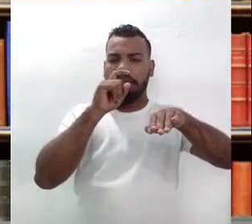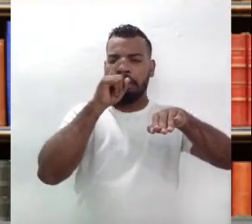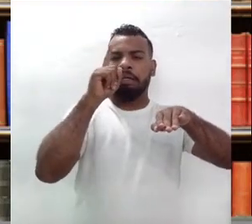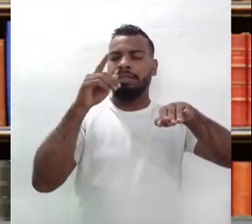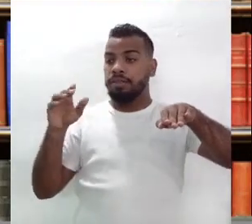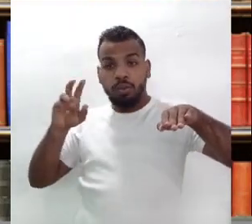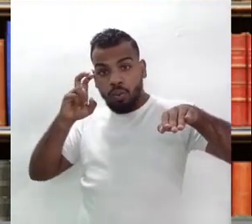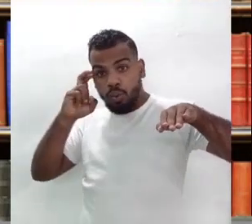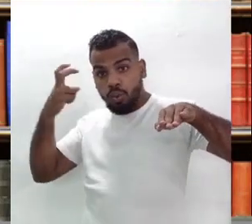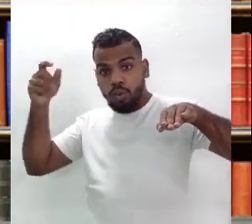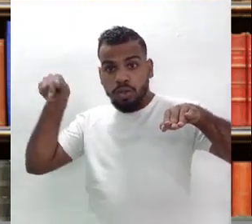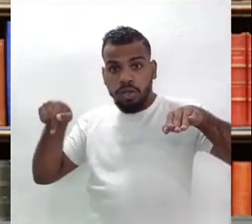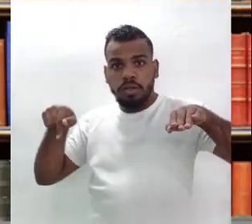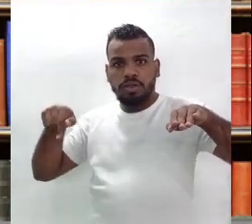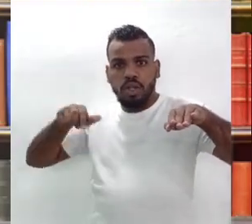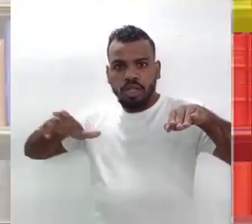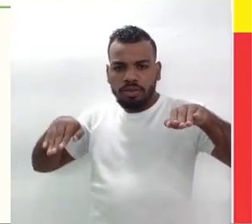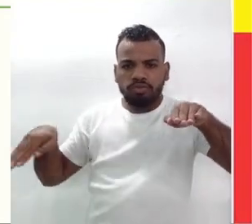Então,